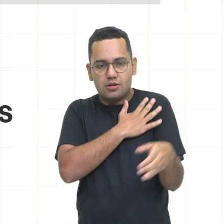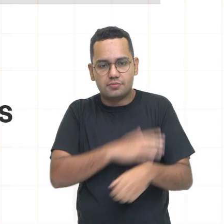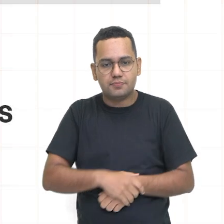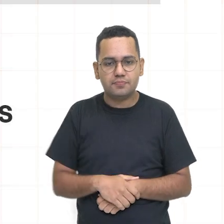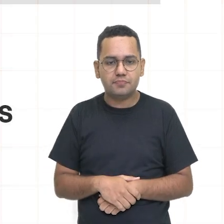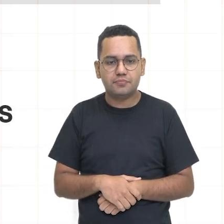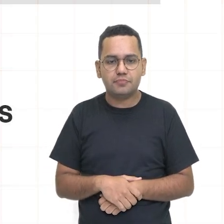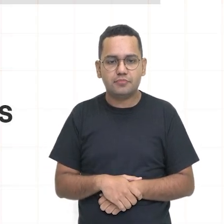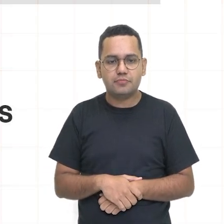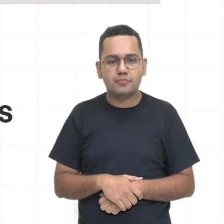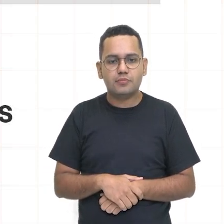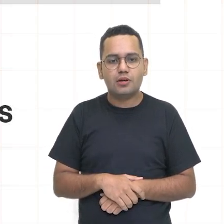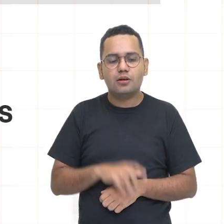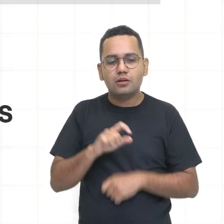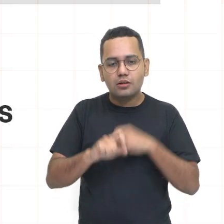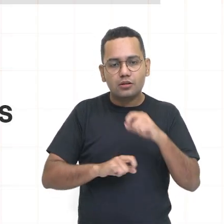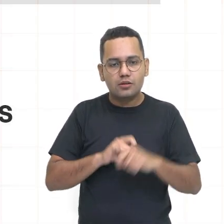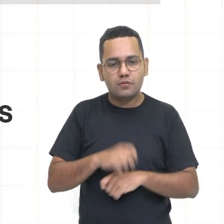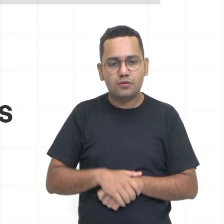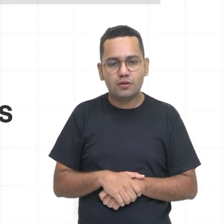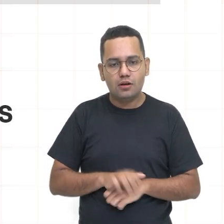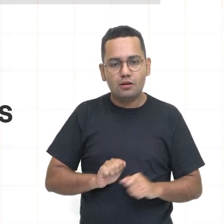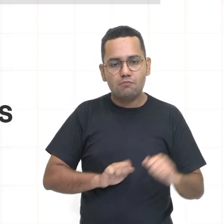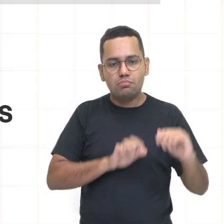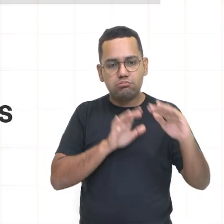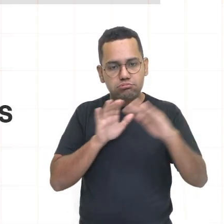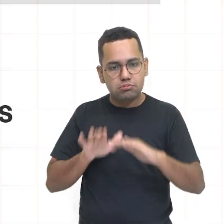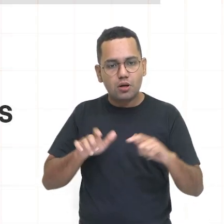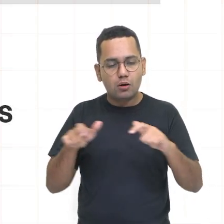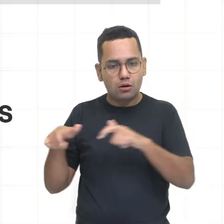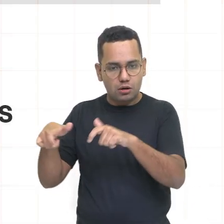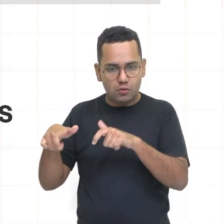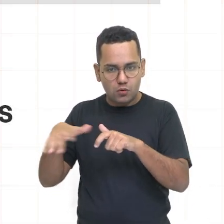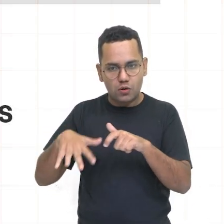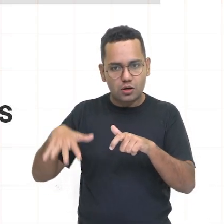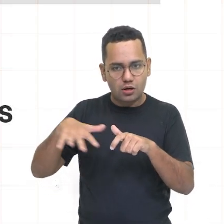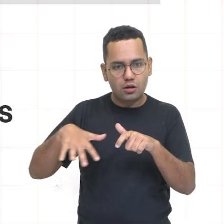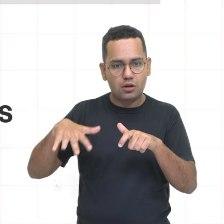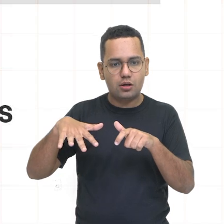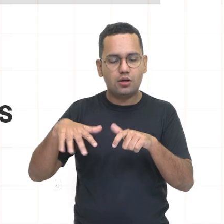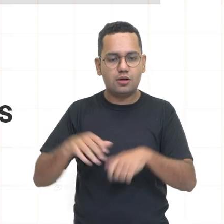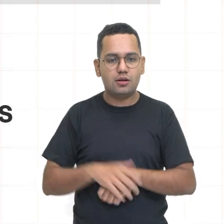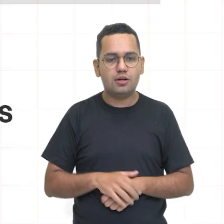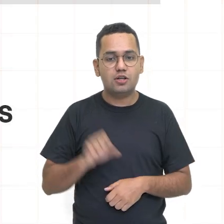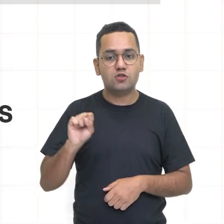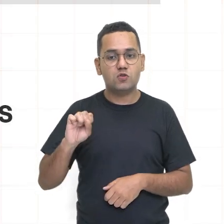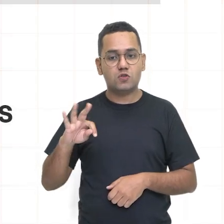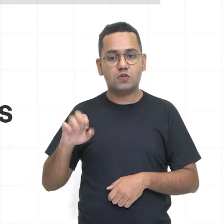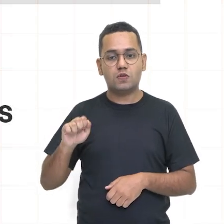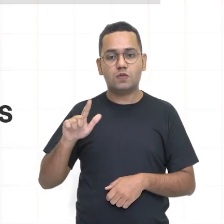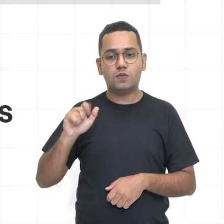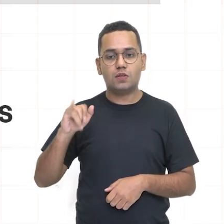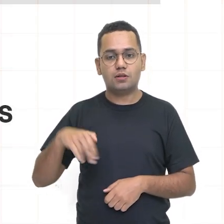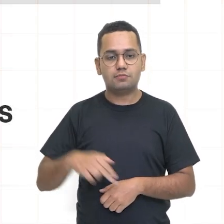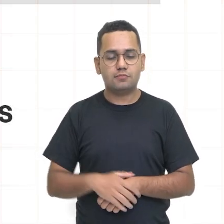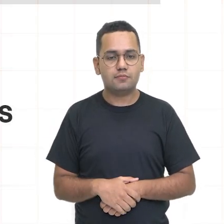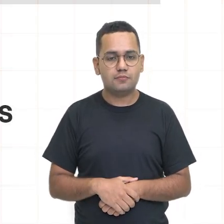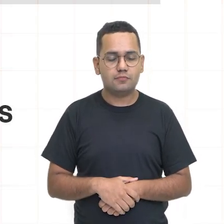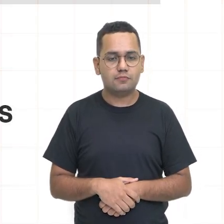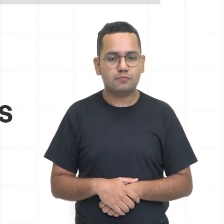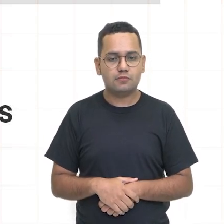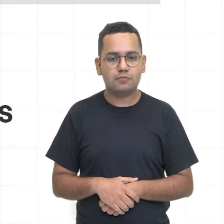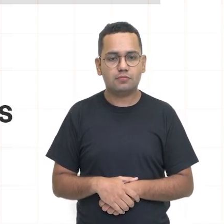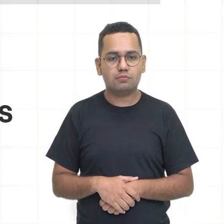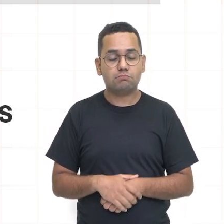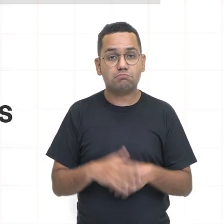fazendo cerco na cidade de Stalingrado, Stalingrado quer dizer cidade de Stalin, e Se